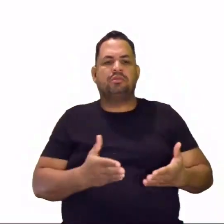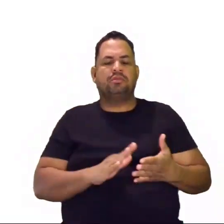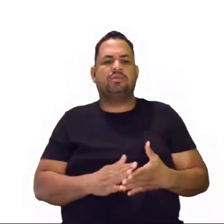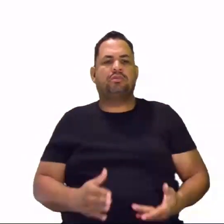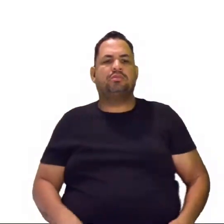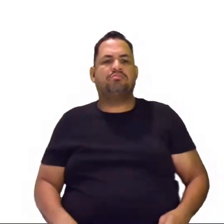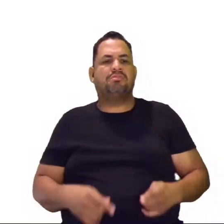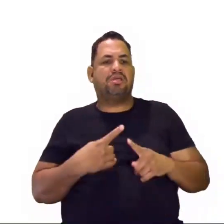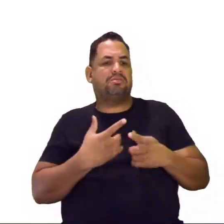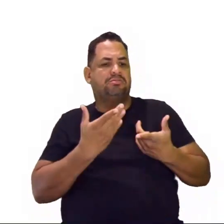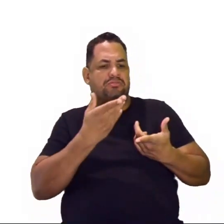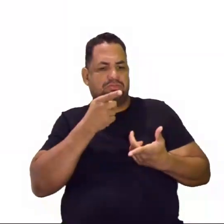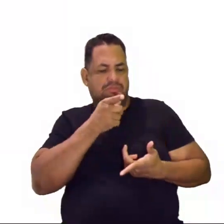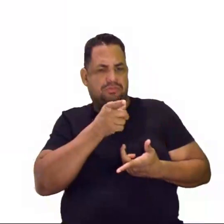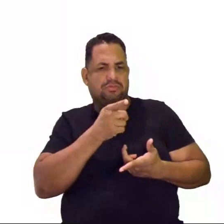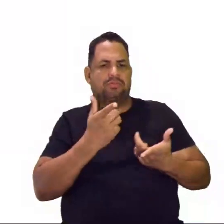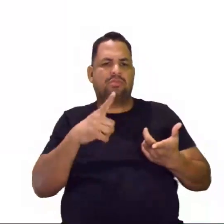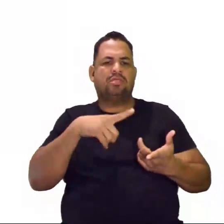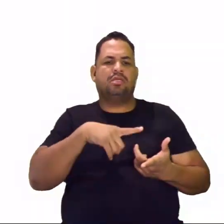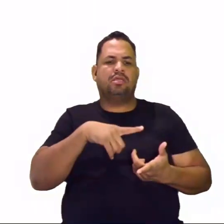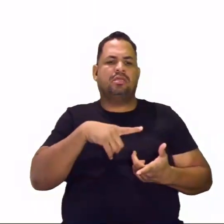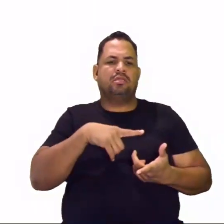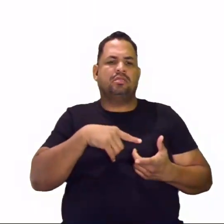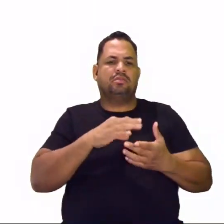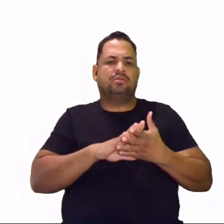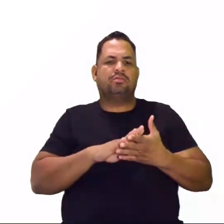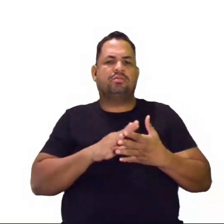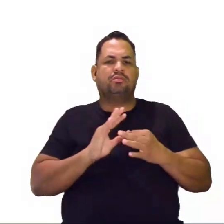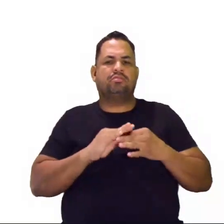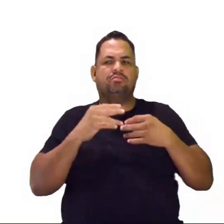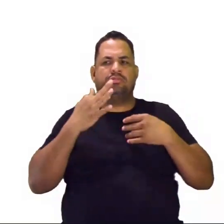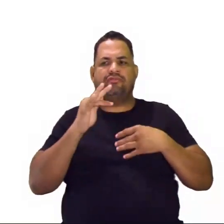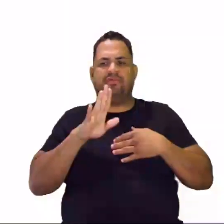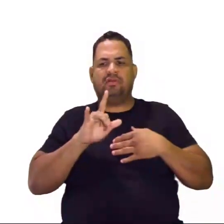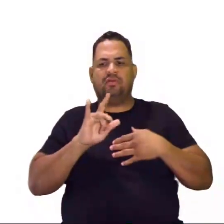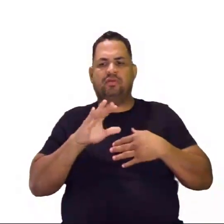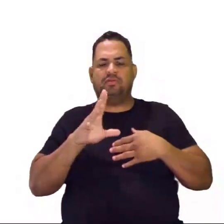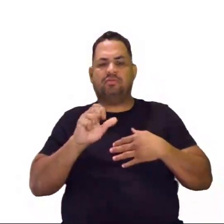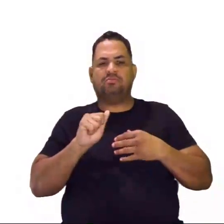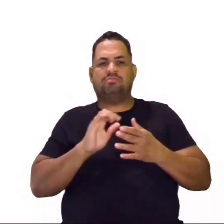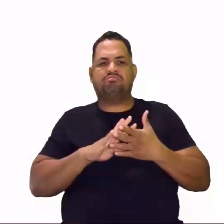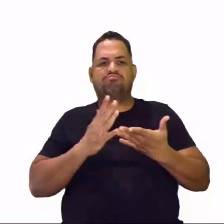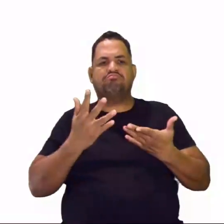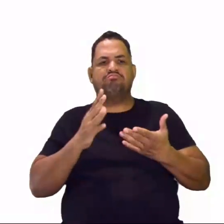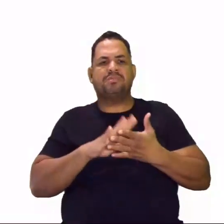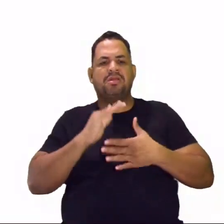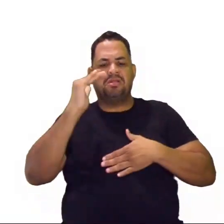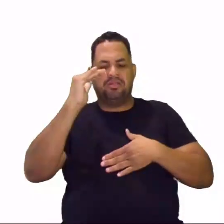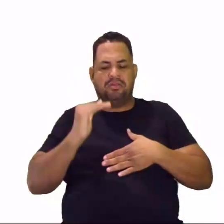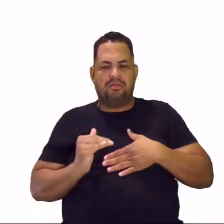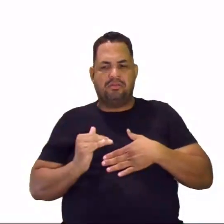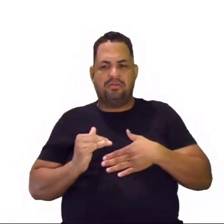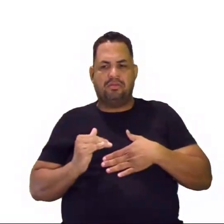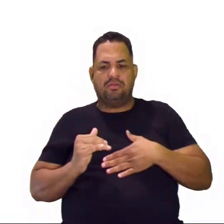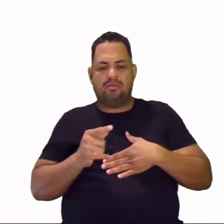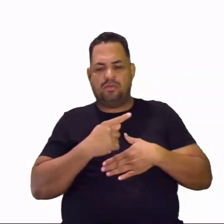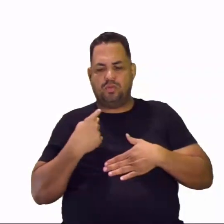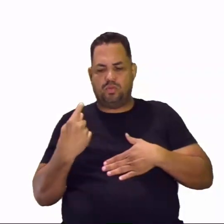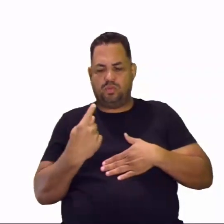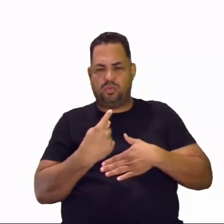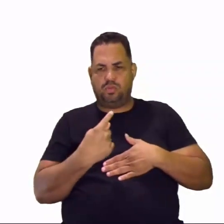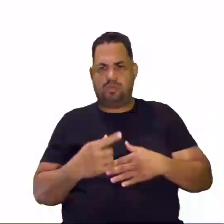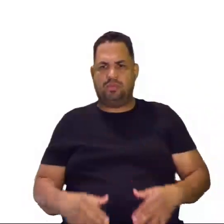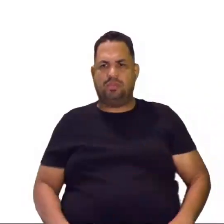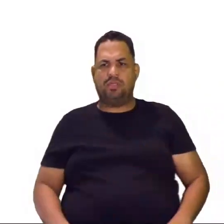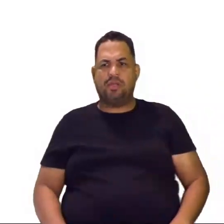modo porque você tem traços fenótipos que a gente considera inferior. Então, isso